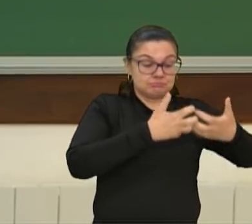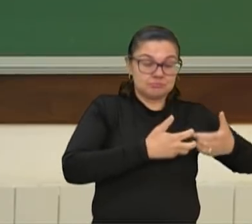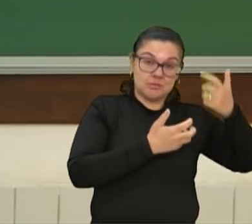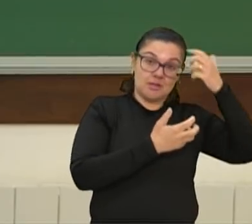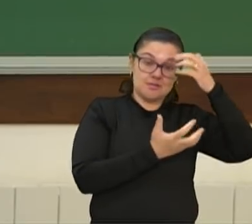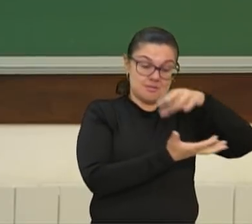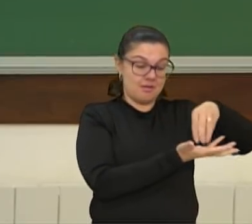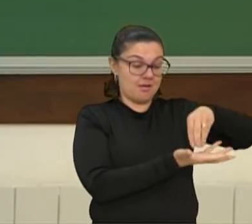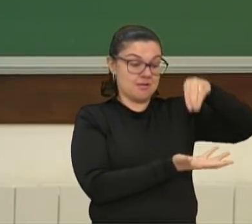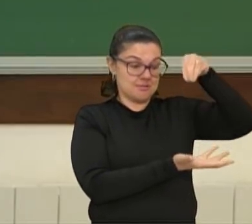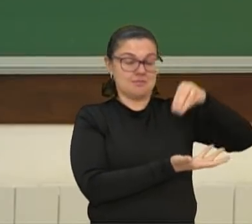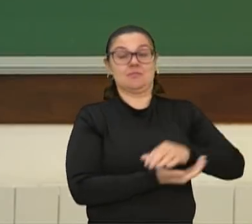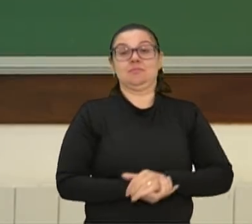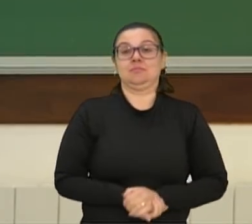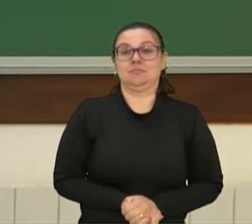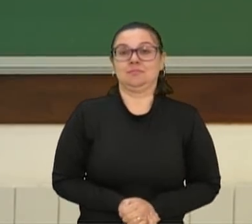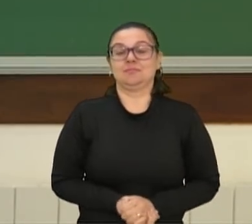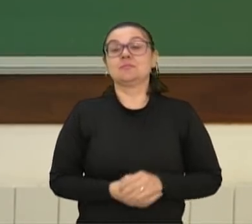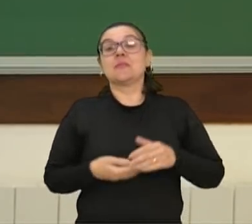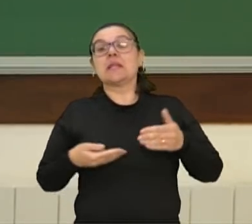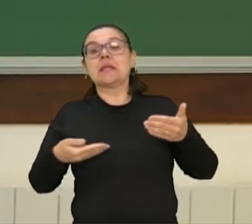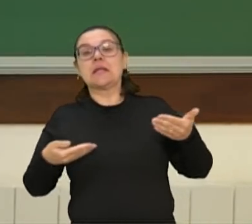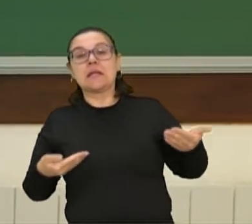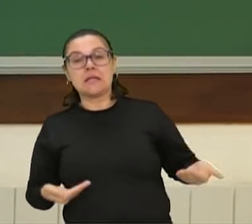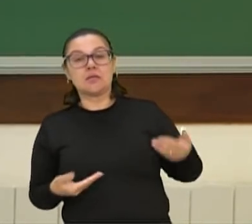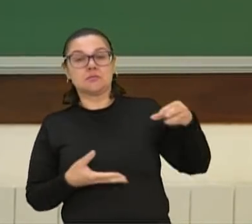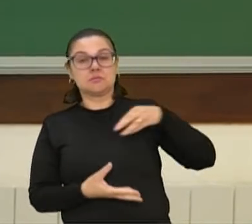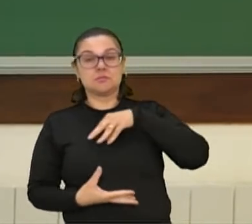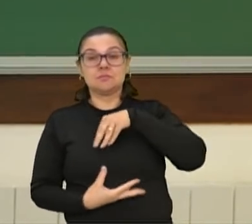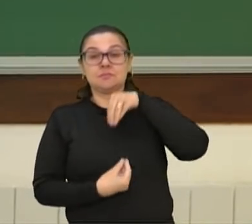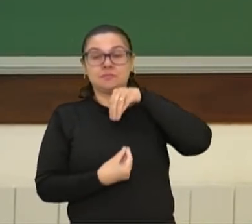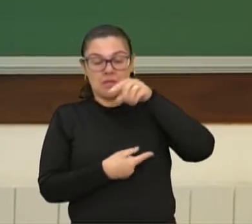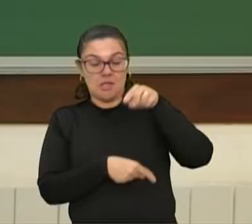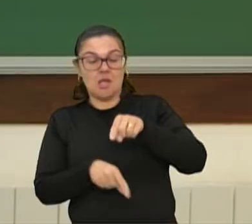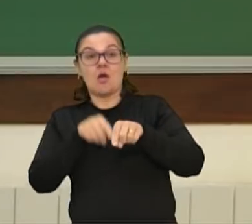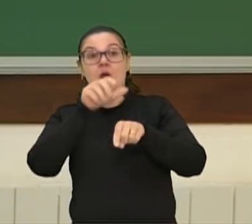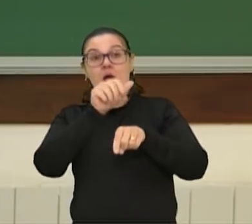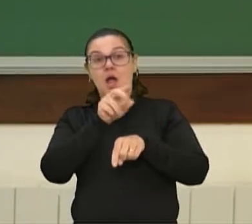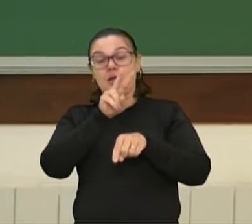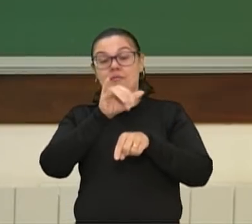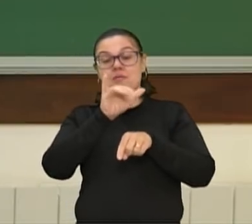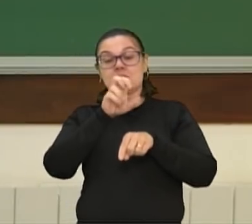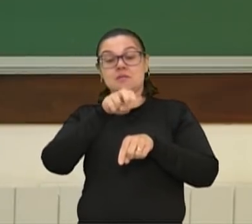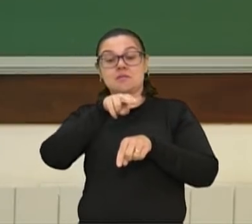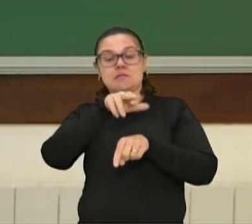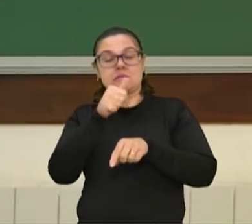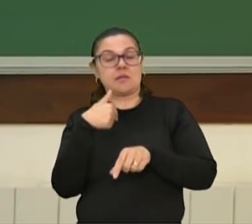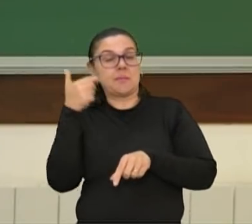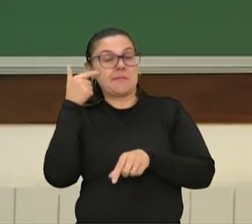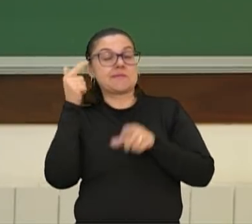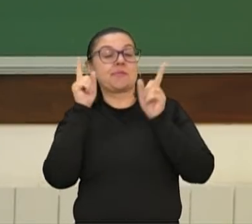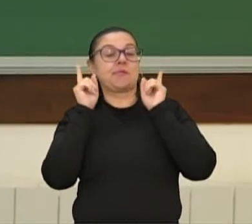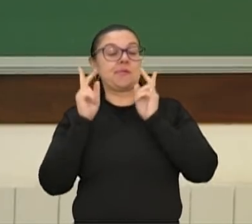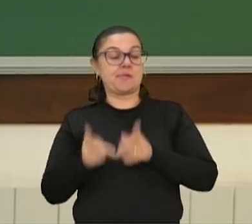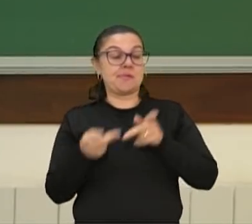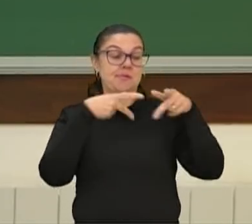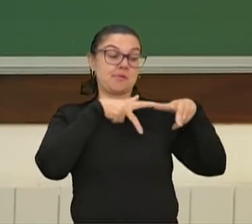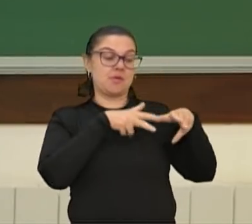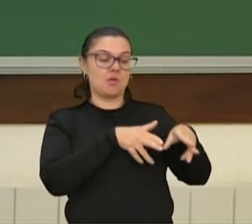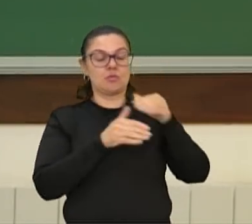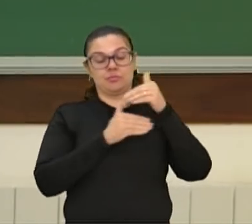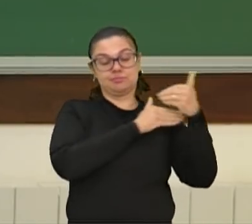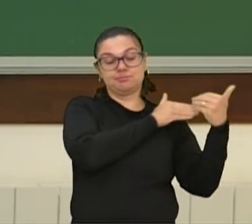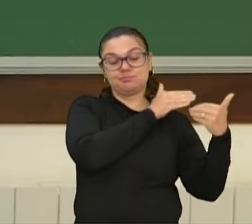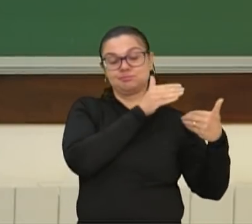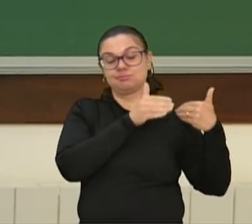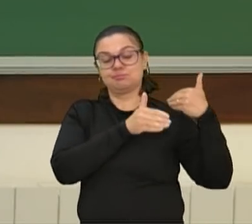a essência. Então, o Avicena estava de acordo com essa ideia aristotélica e foi desenvolvendo